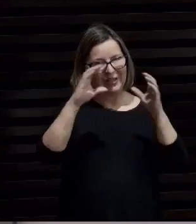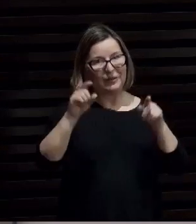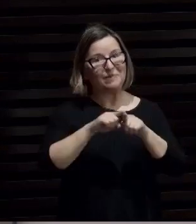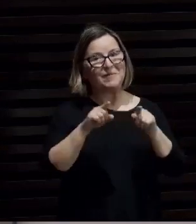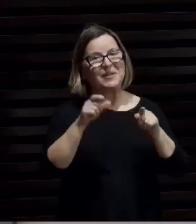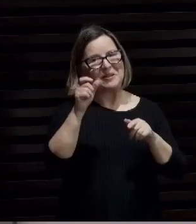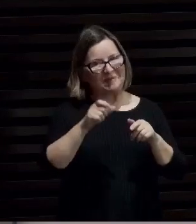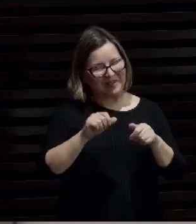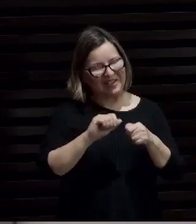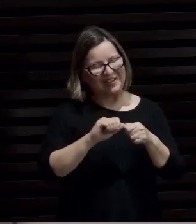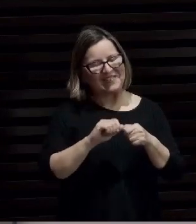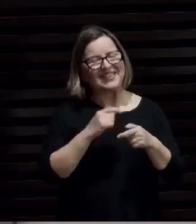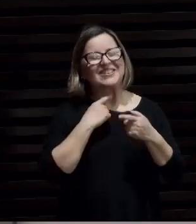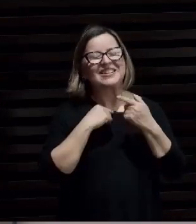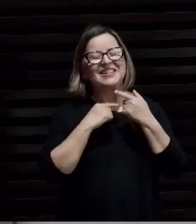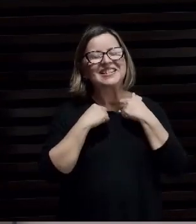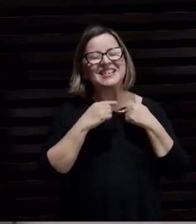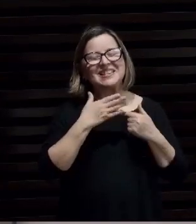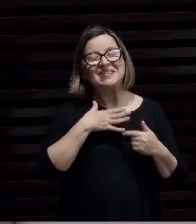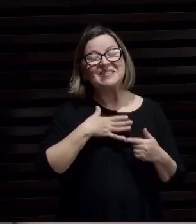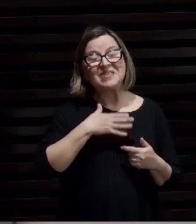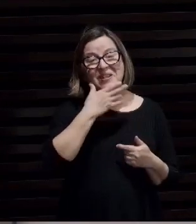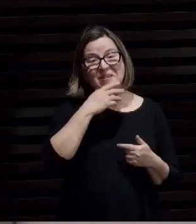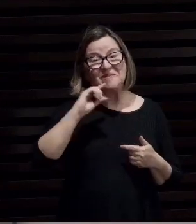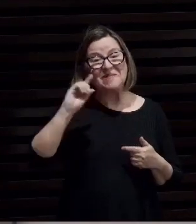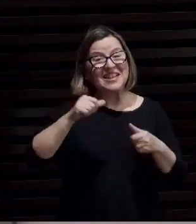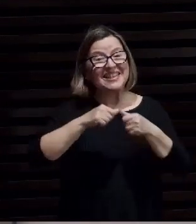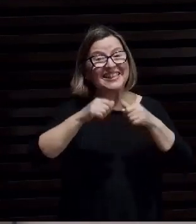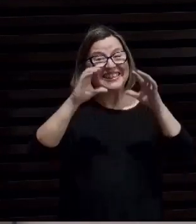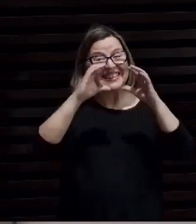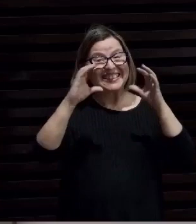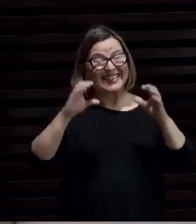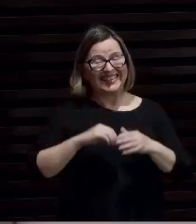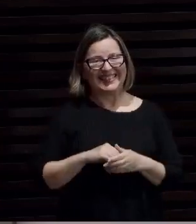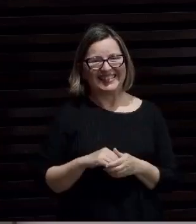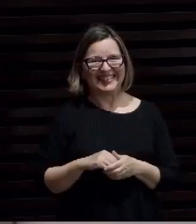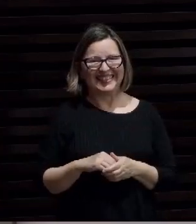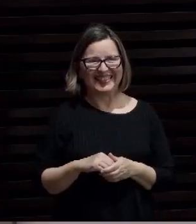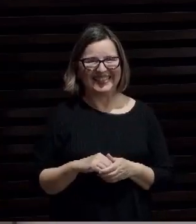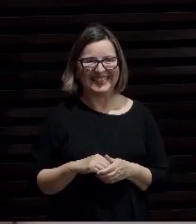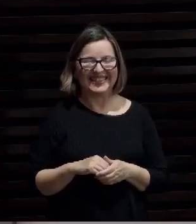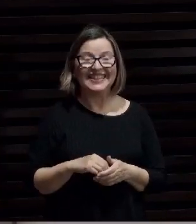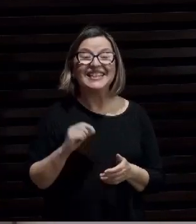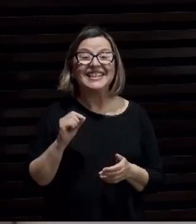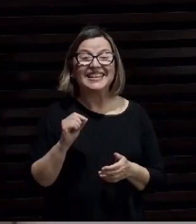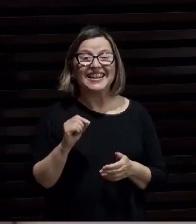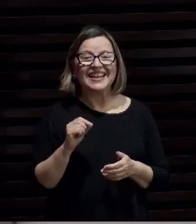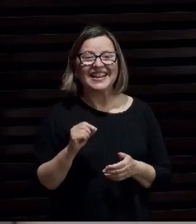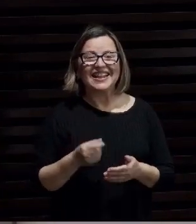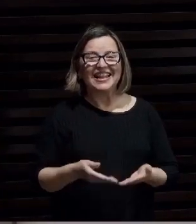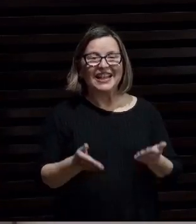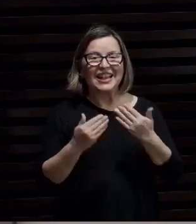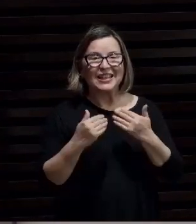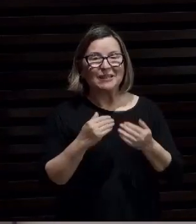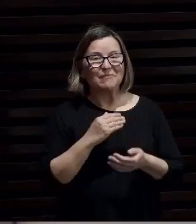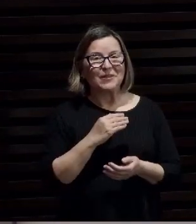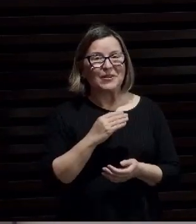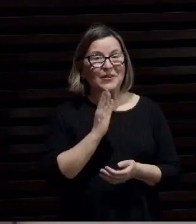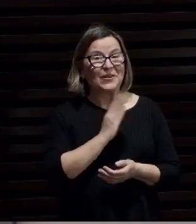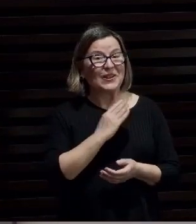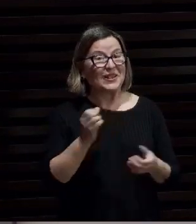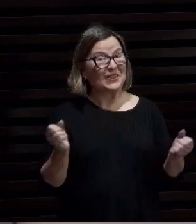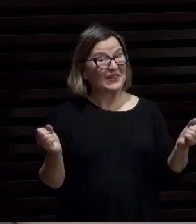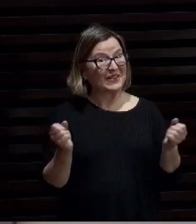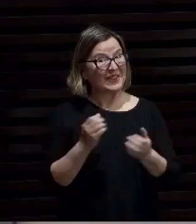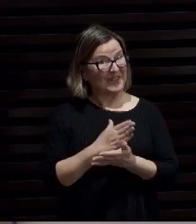nos céus. Quem que faz a vontade de Deus que está nos céus? Aquele que recebeu um coração de Deus. Um coração de carne.